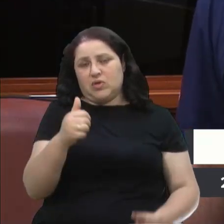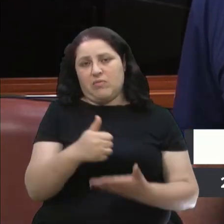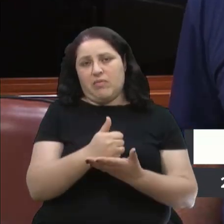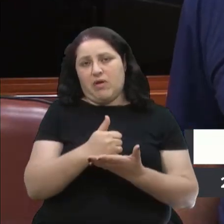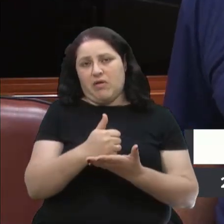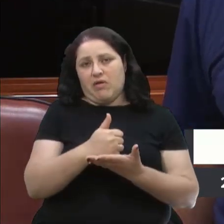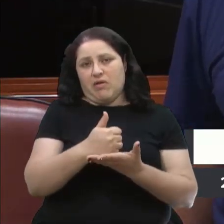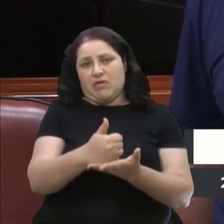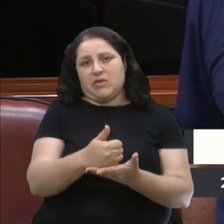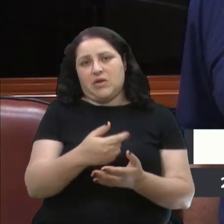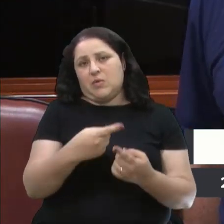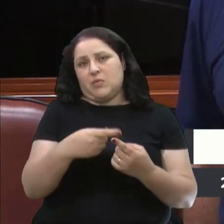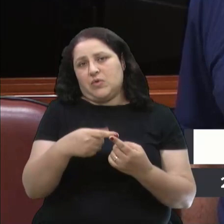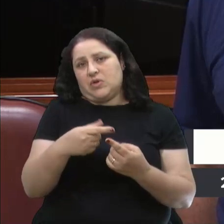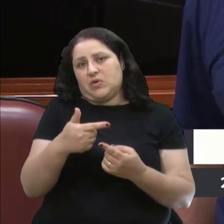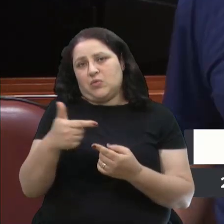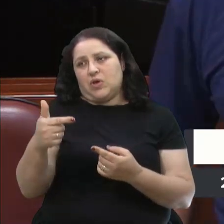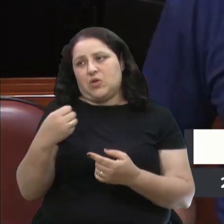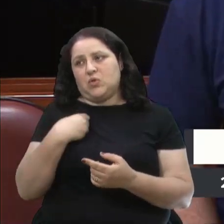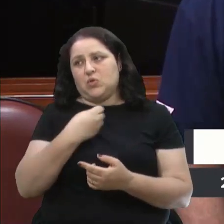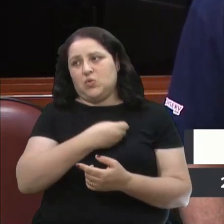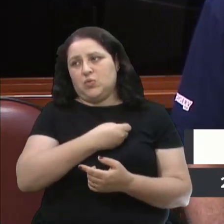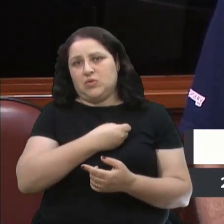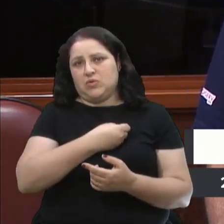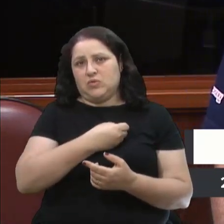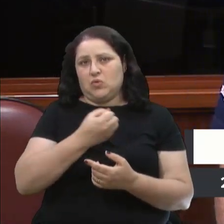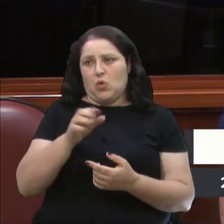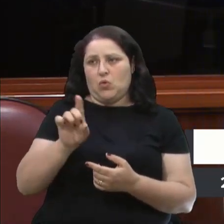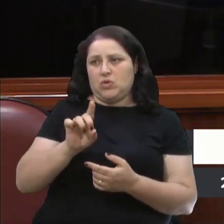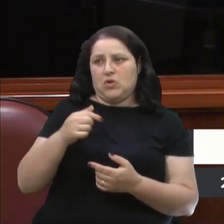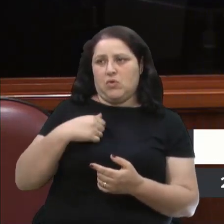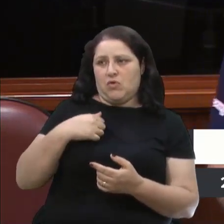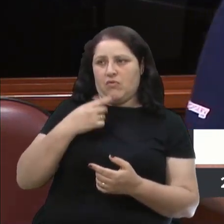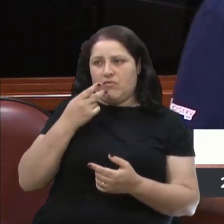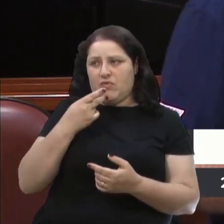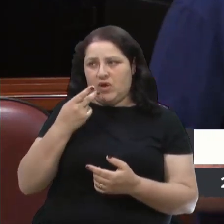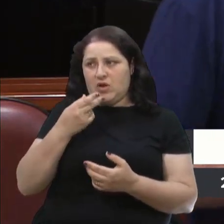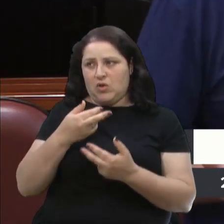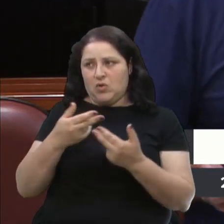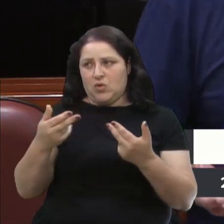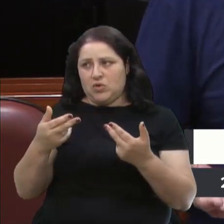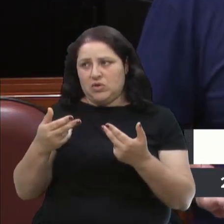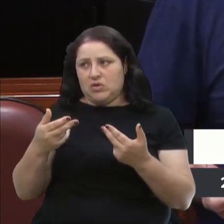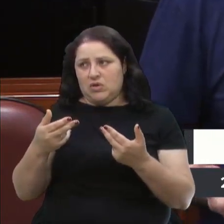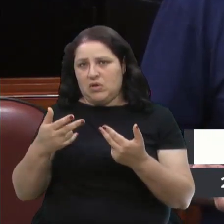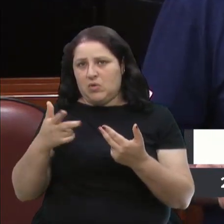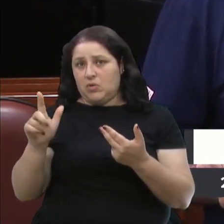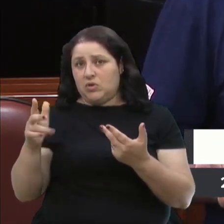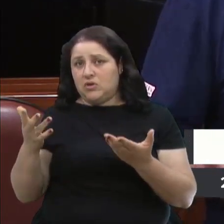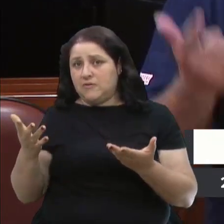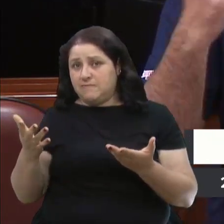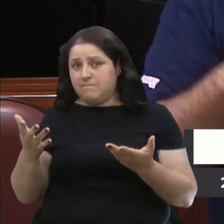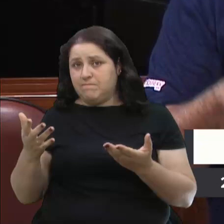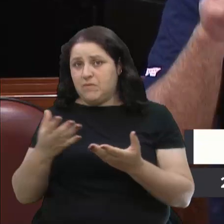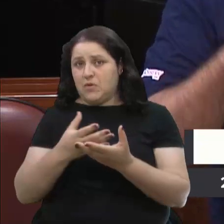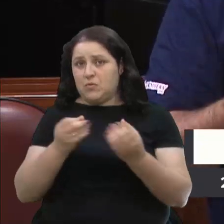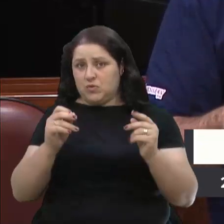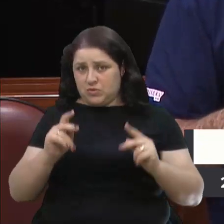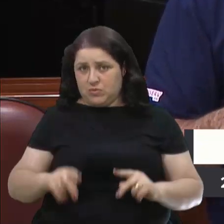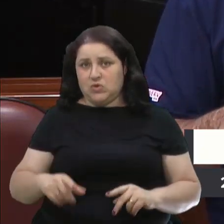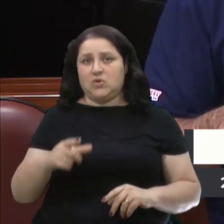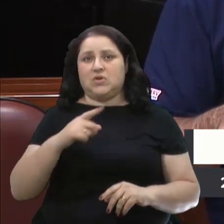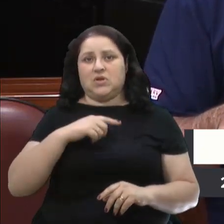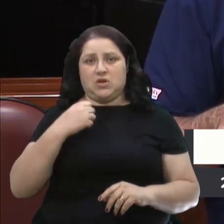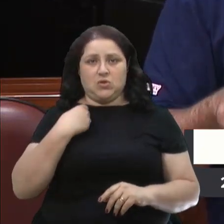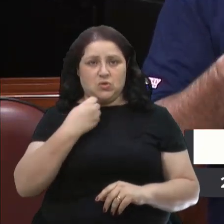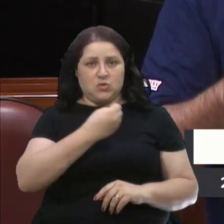os números, ou não? Ou eu estou falando uma inverdade? Aqui várias pessoas defendem os números. E eu retorno à